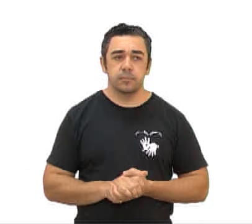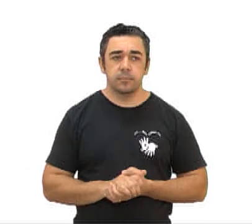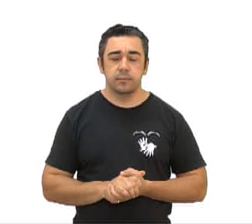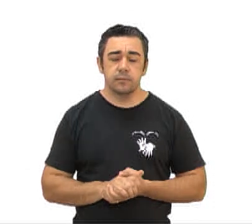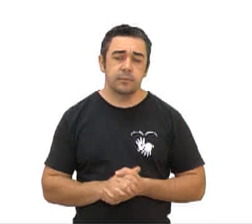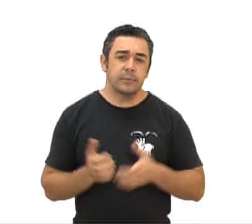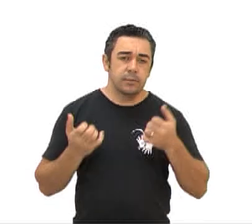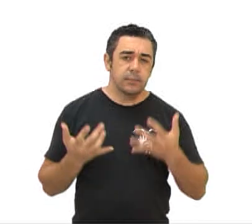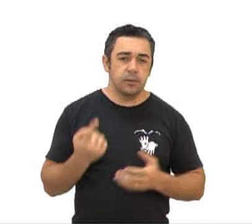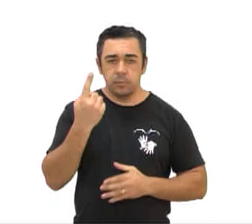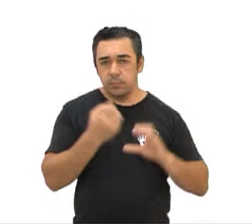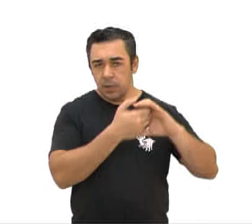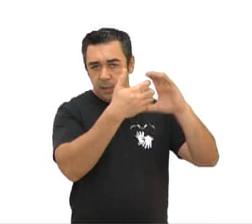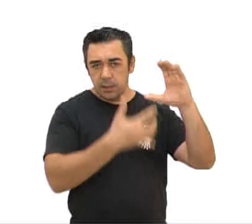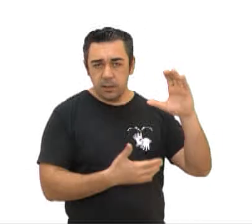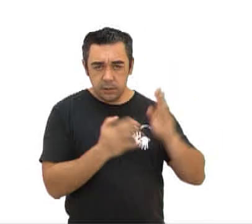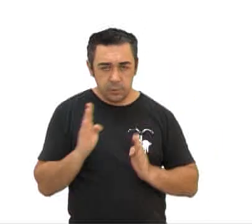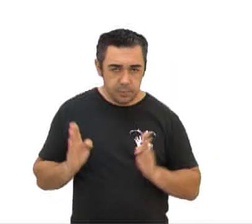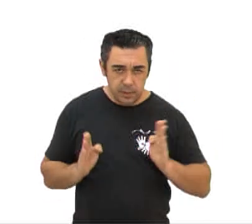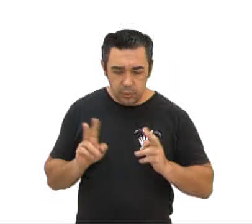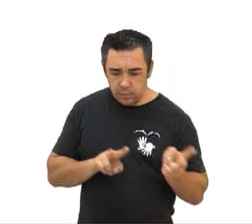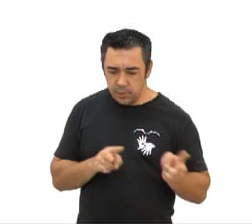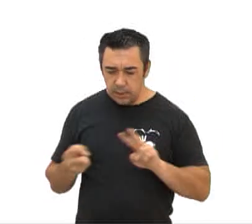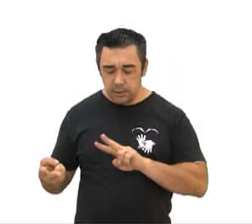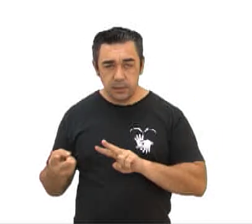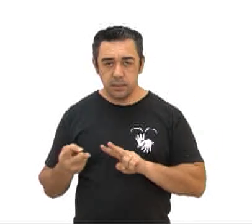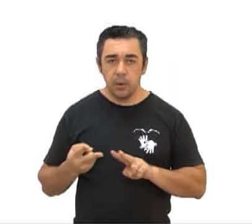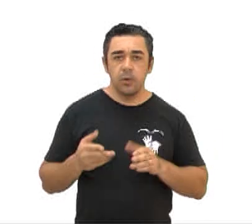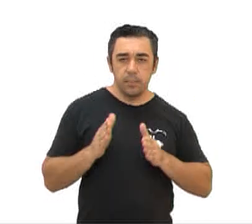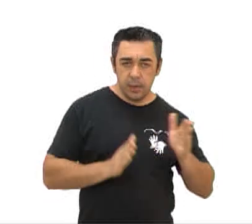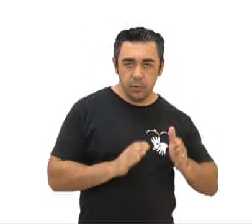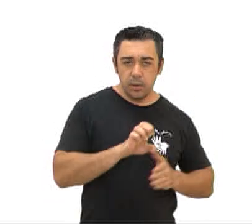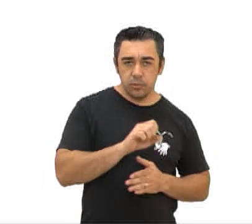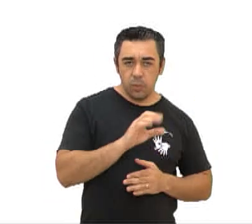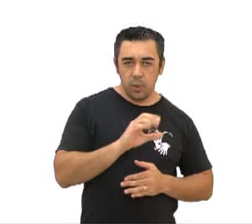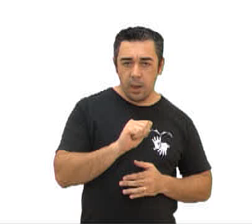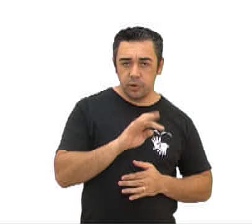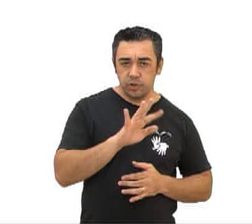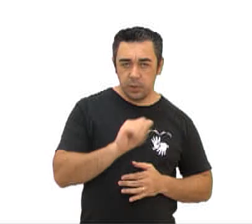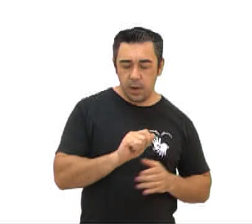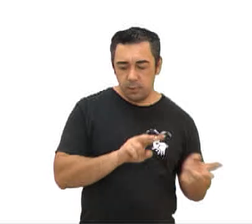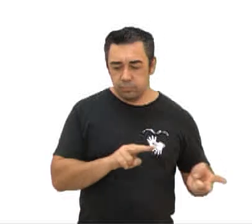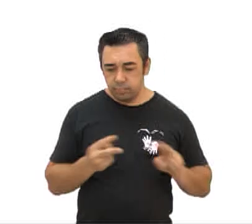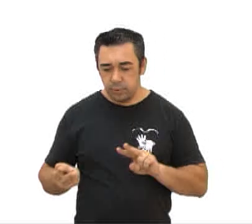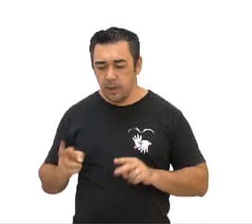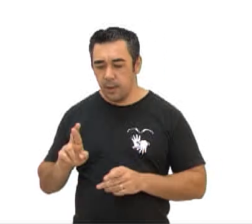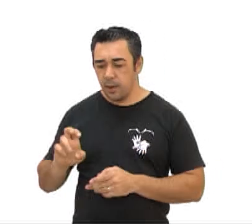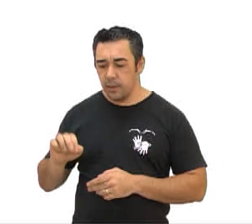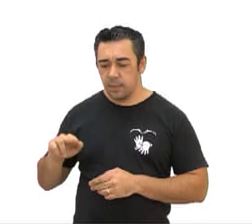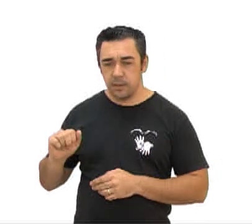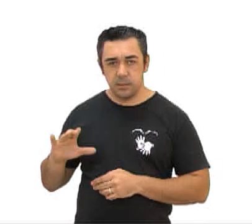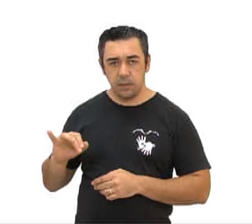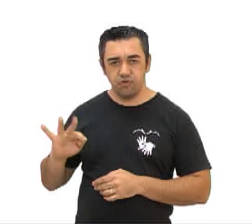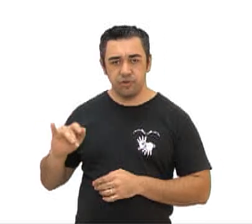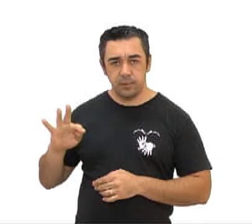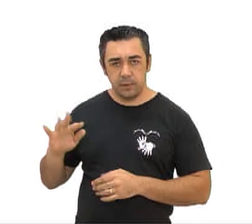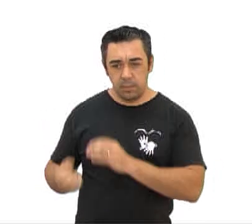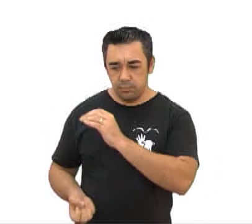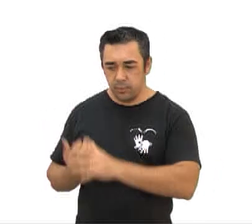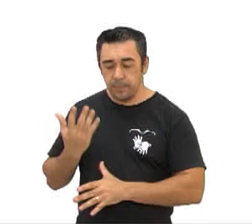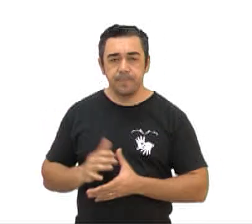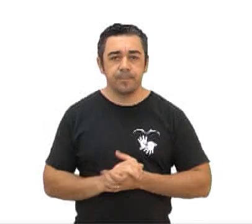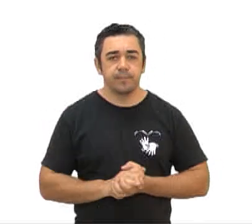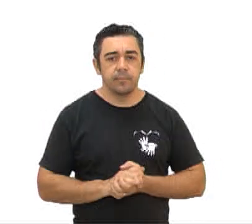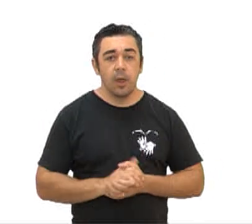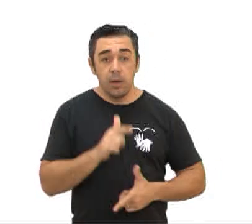Cite uma característica desse período de transição da escolástica para o pensamento renascentista. As crises